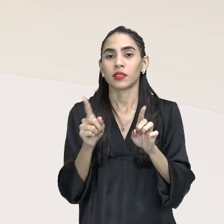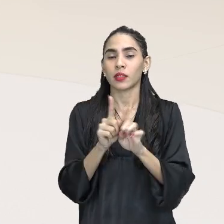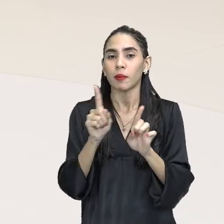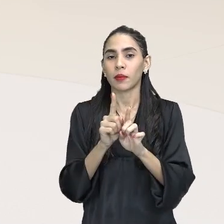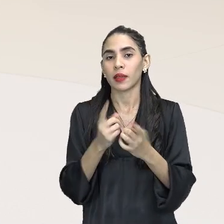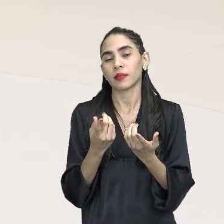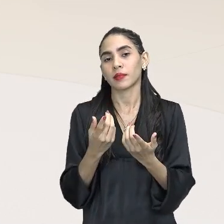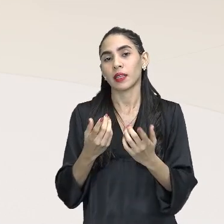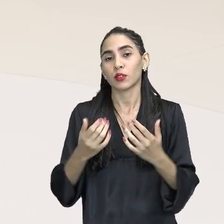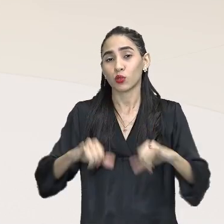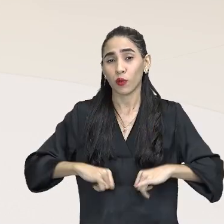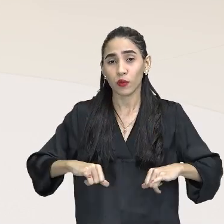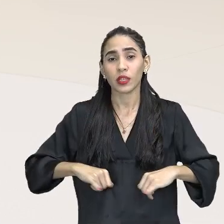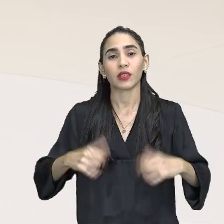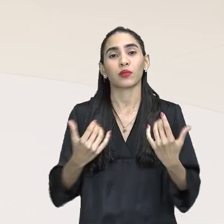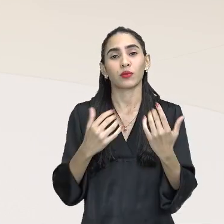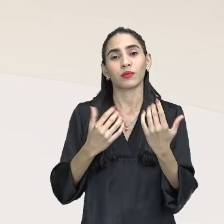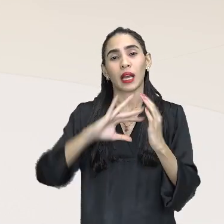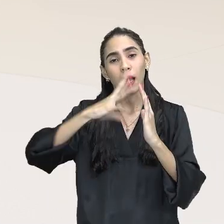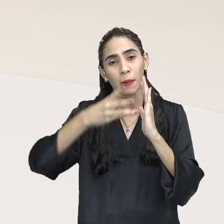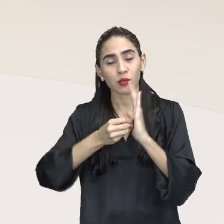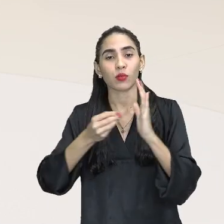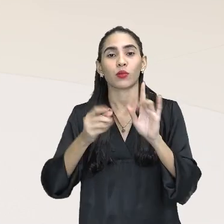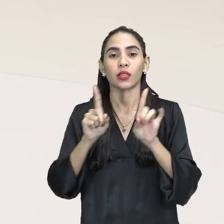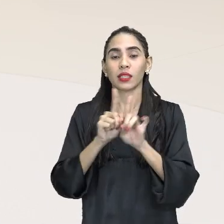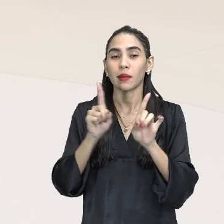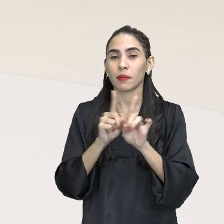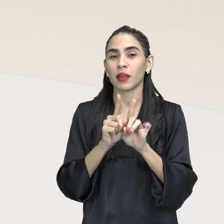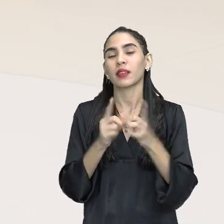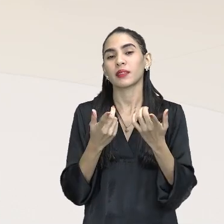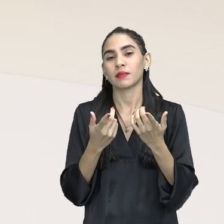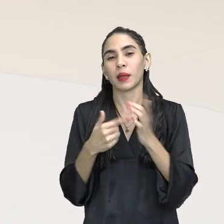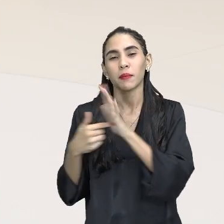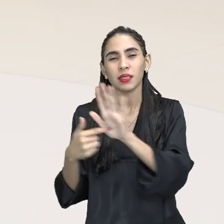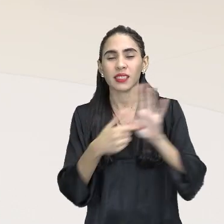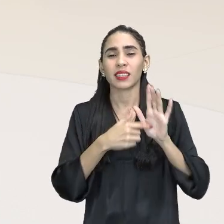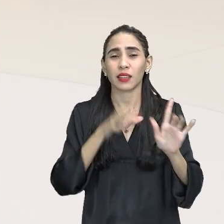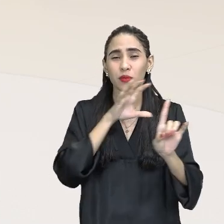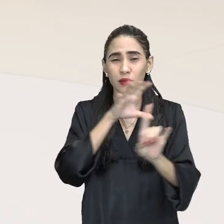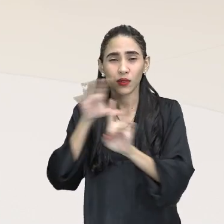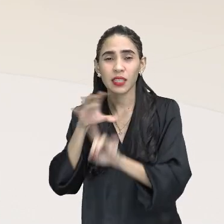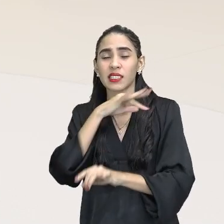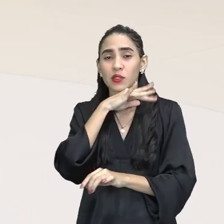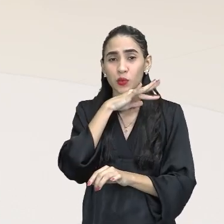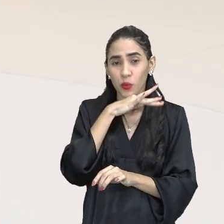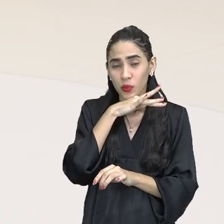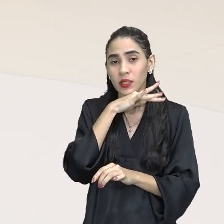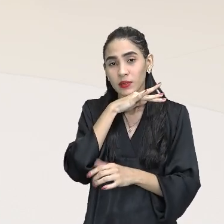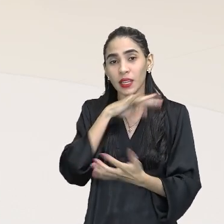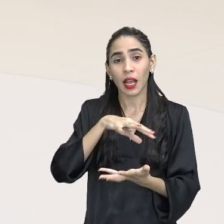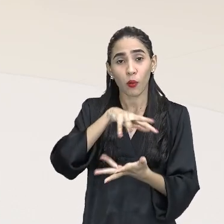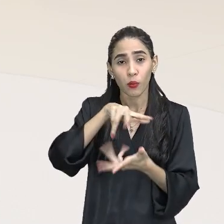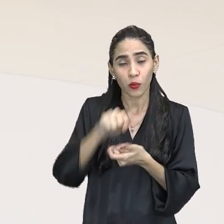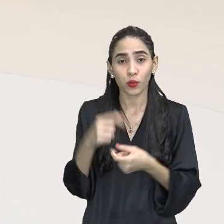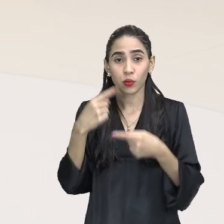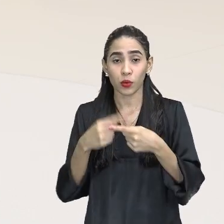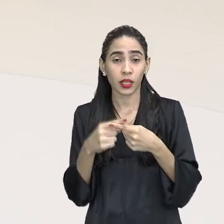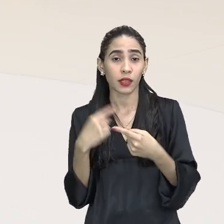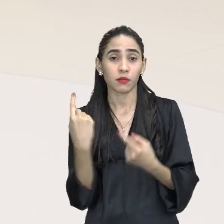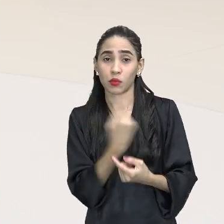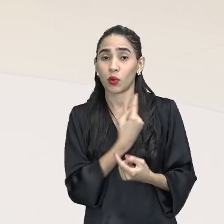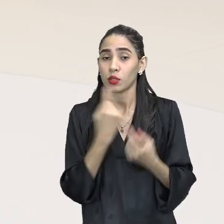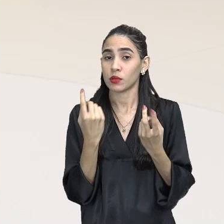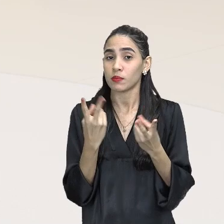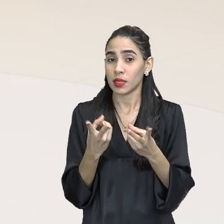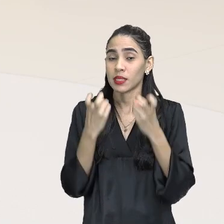a Amazônia, e isso também tem trazido, né, consequências também para o restante do nosso continente, né? Porque nós vimos aí que nós